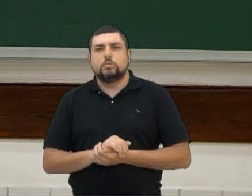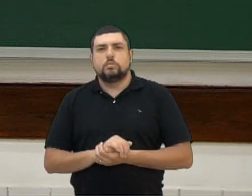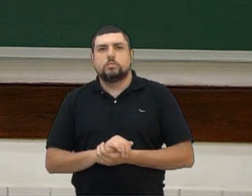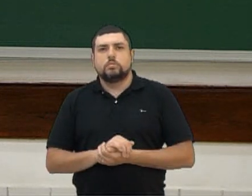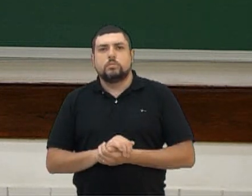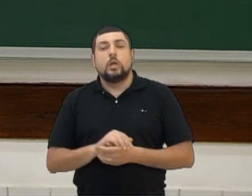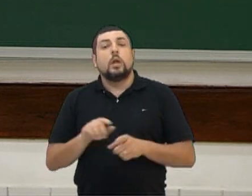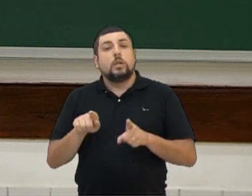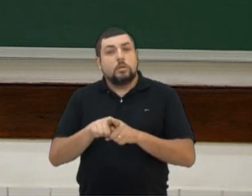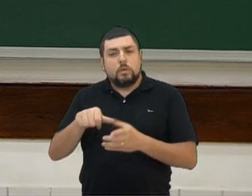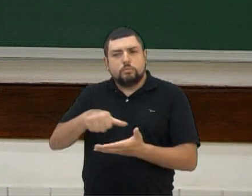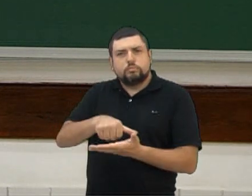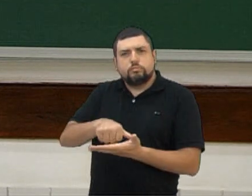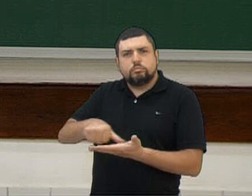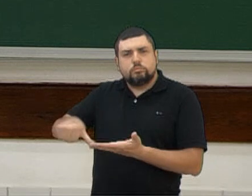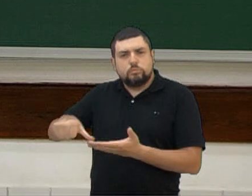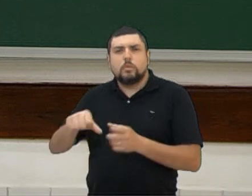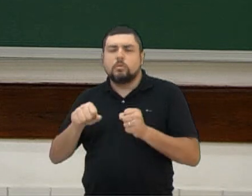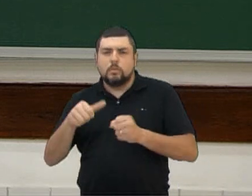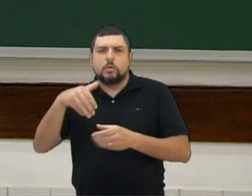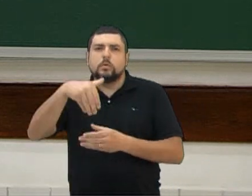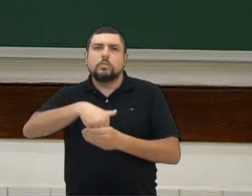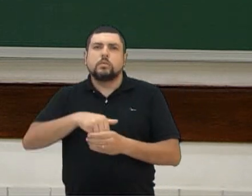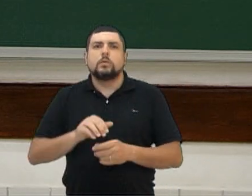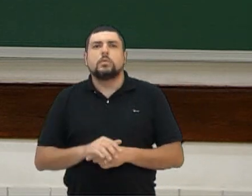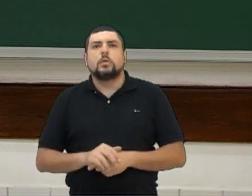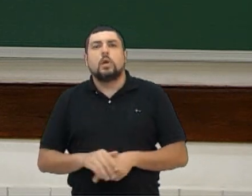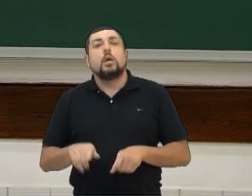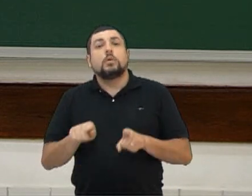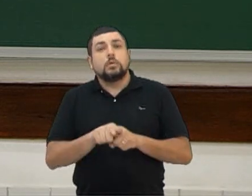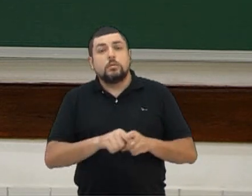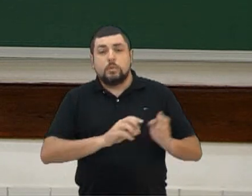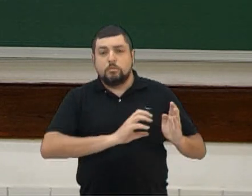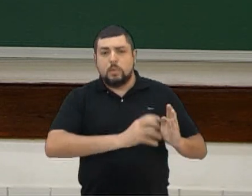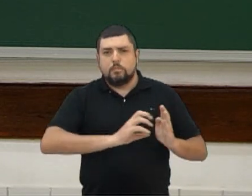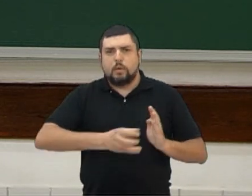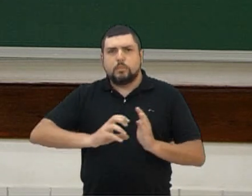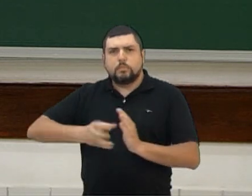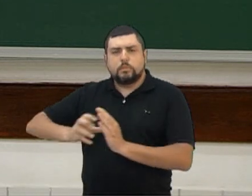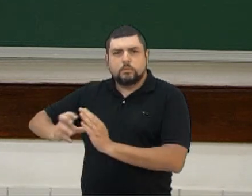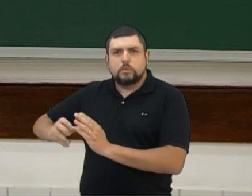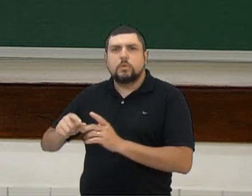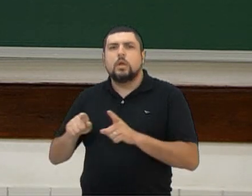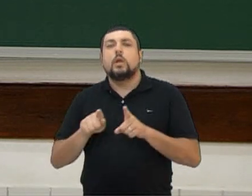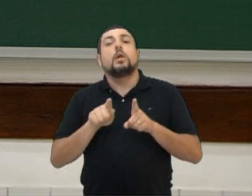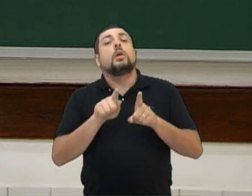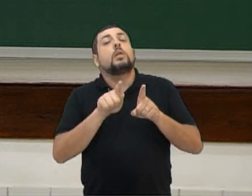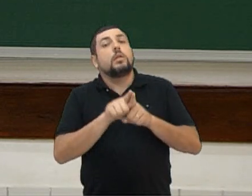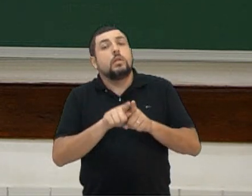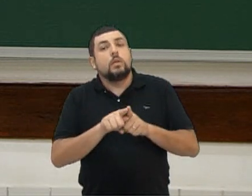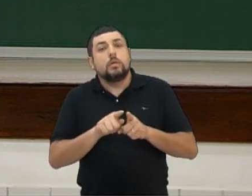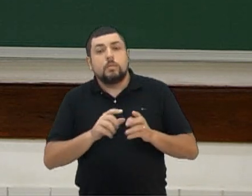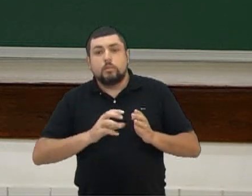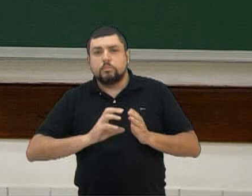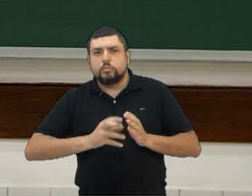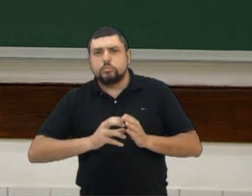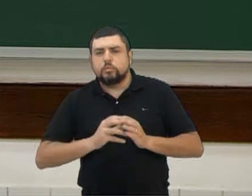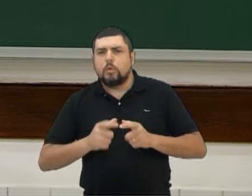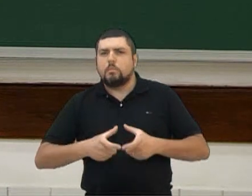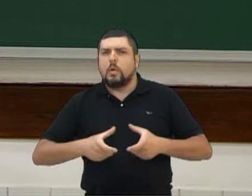aos analfabetos. A gente pode pensar também no pluripartidarismo e no crescimento e no florescimento dos partidos